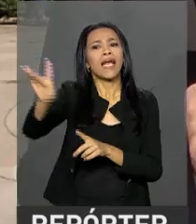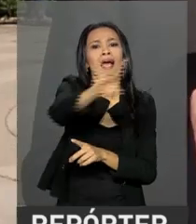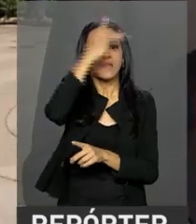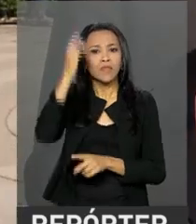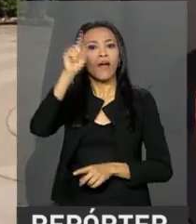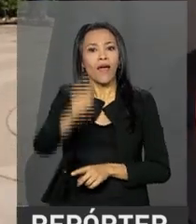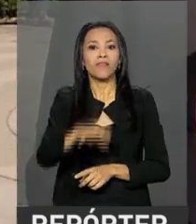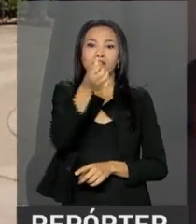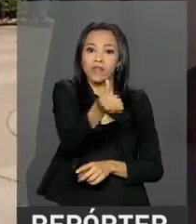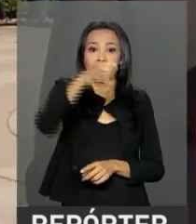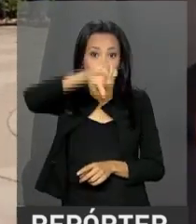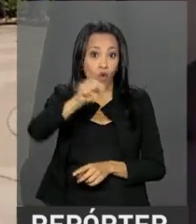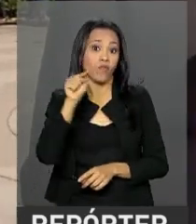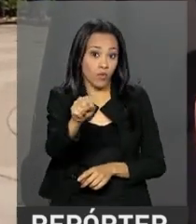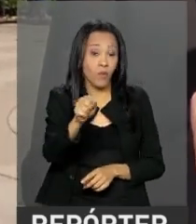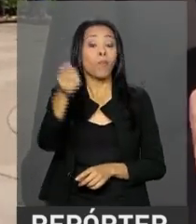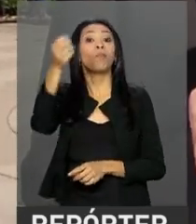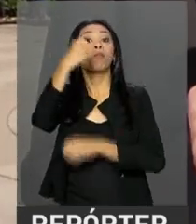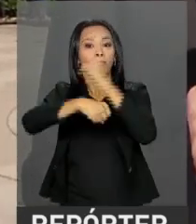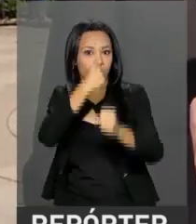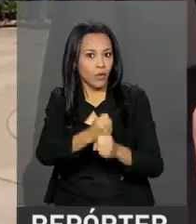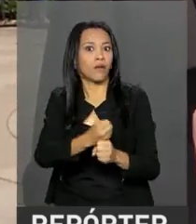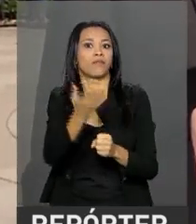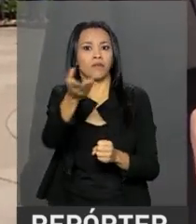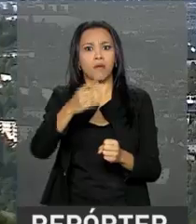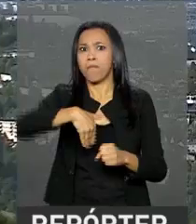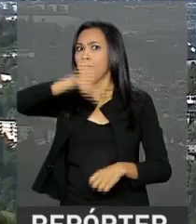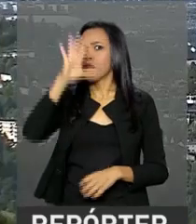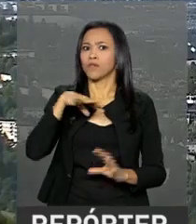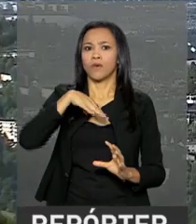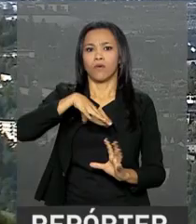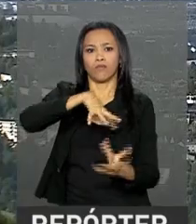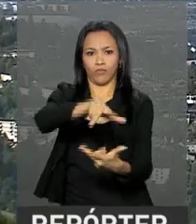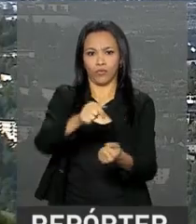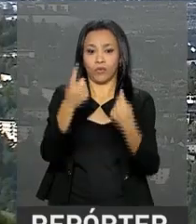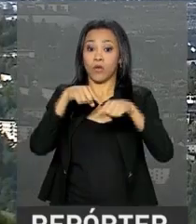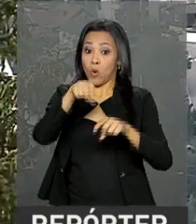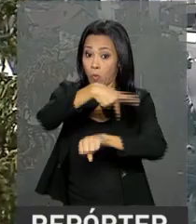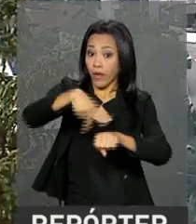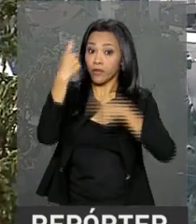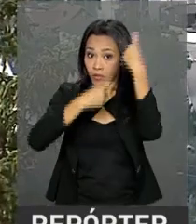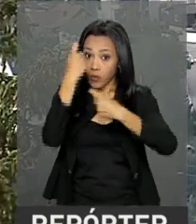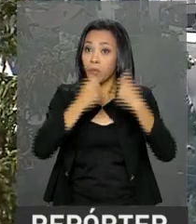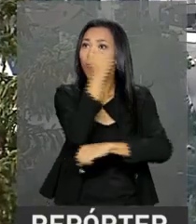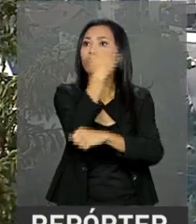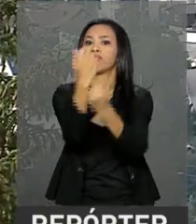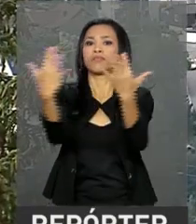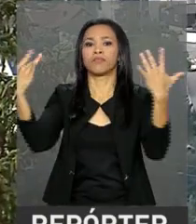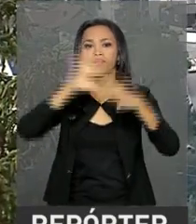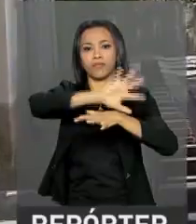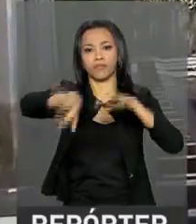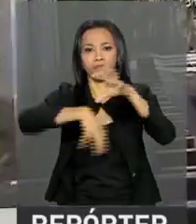69 mil dólares por ano, uma das maiores do mundo. O país também se preocupa com o meio ambiente.